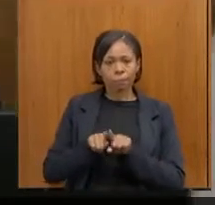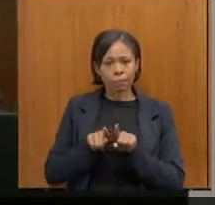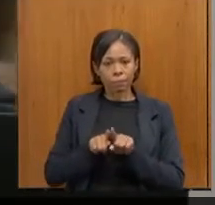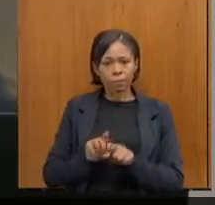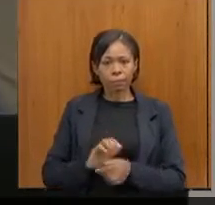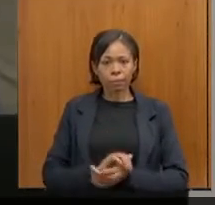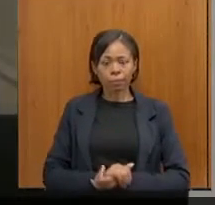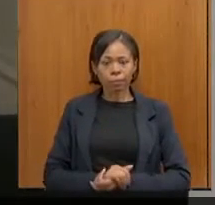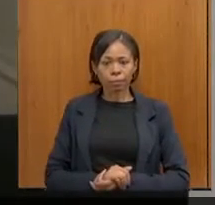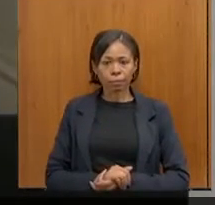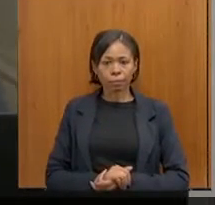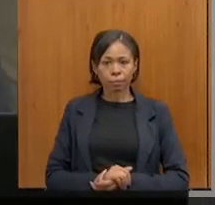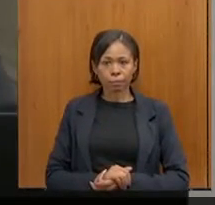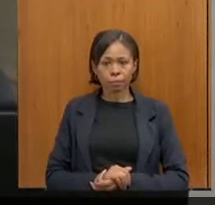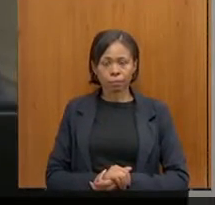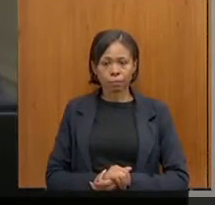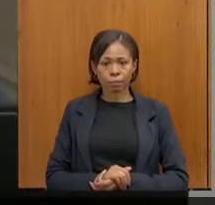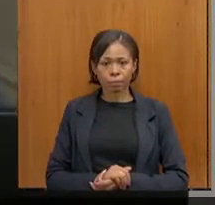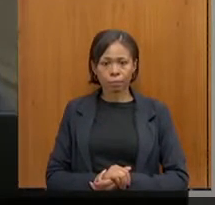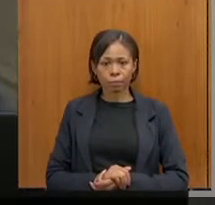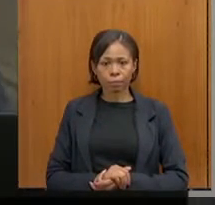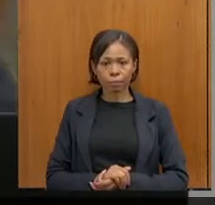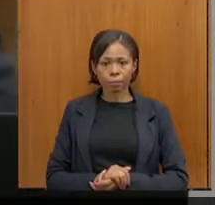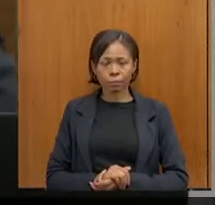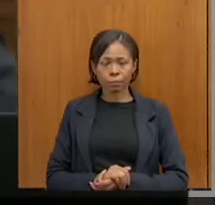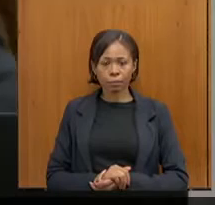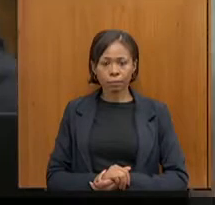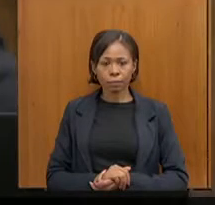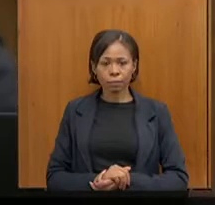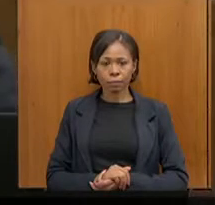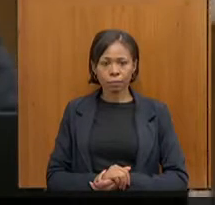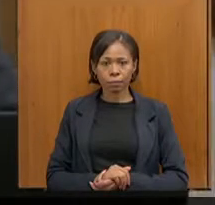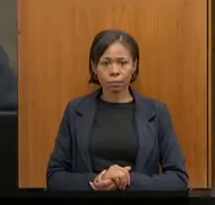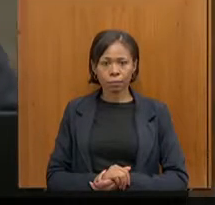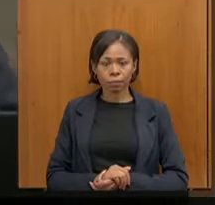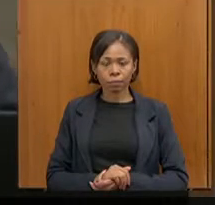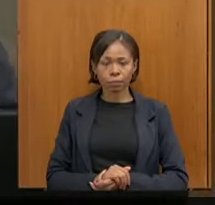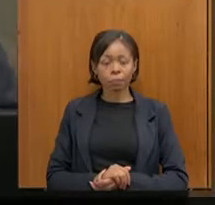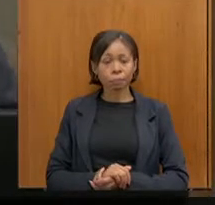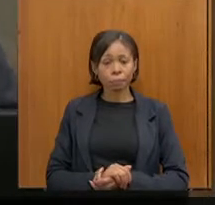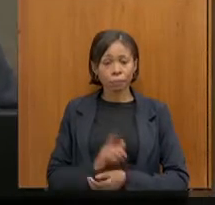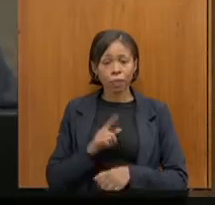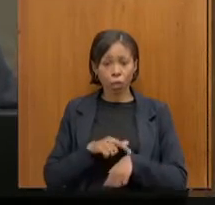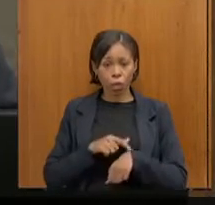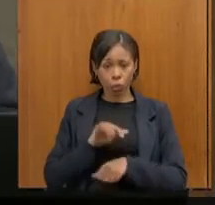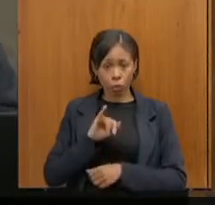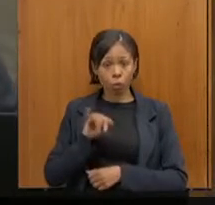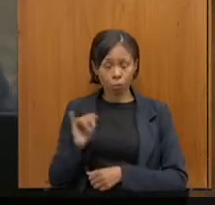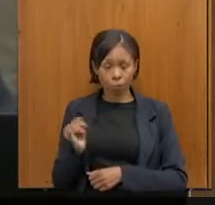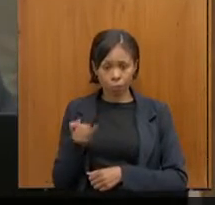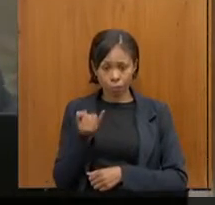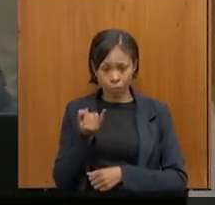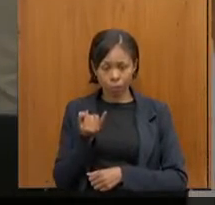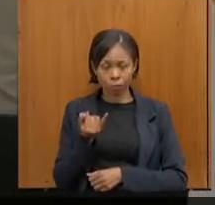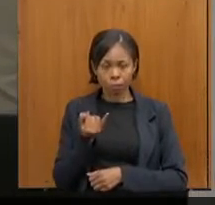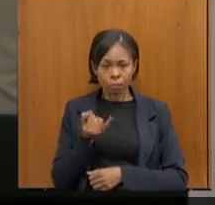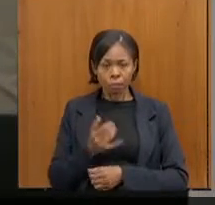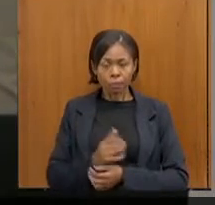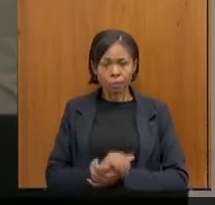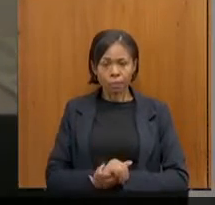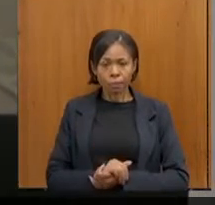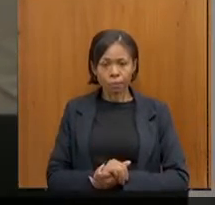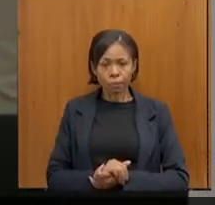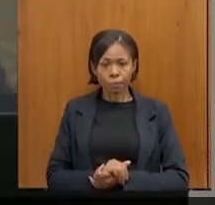E aí antes de passar a palavra aos novos colegas deputados gostaria de aproveitar este momento meu caro Presidente